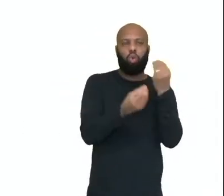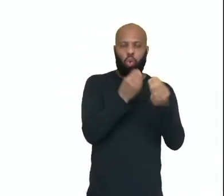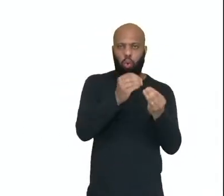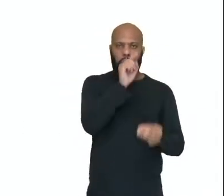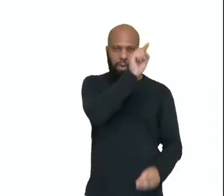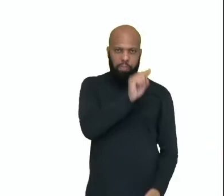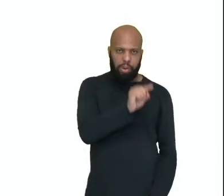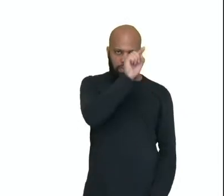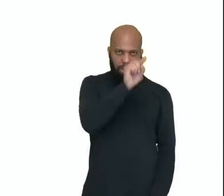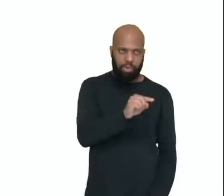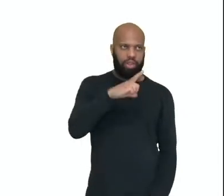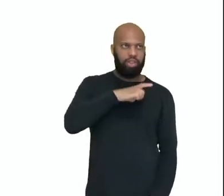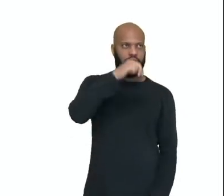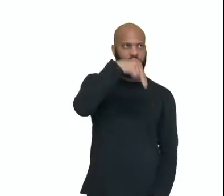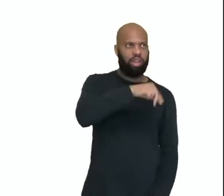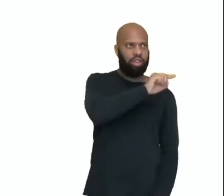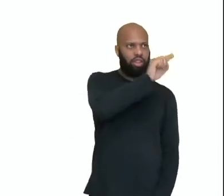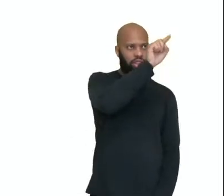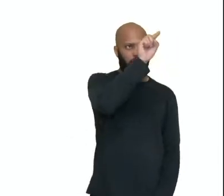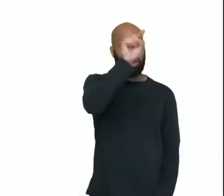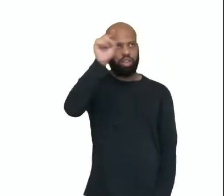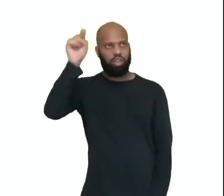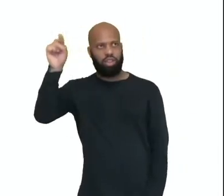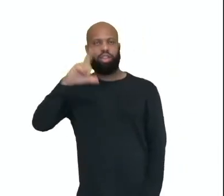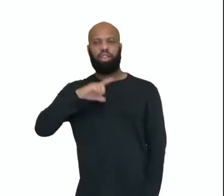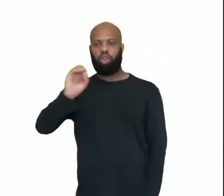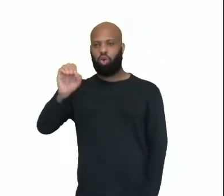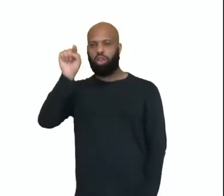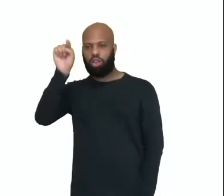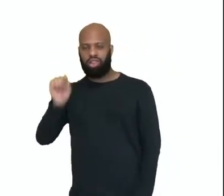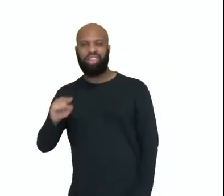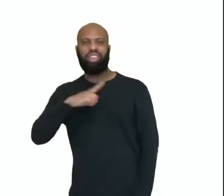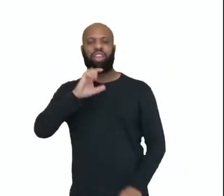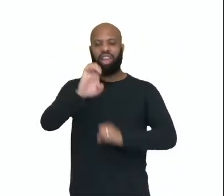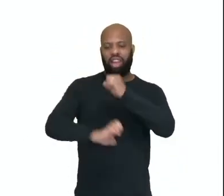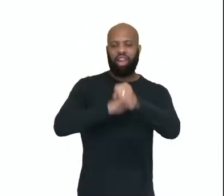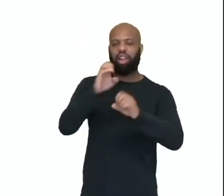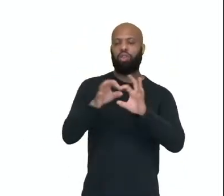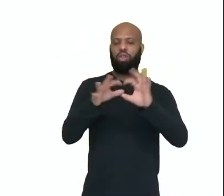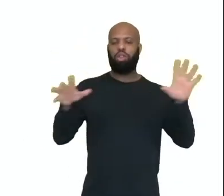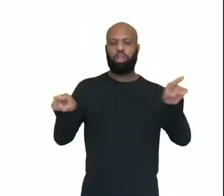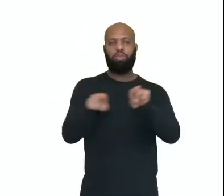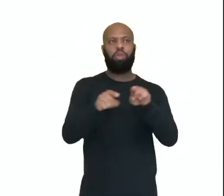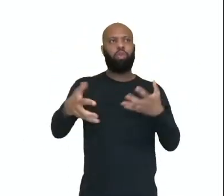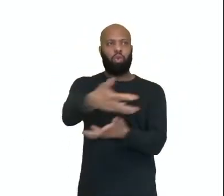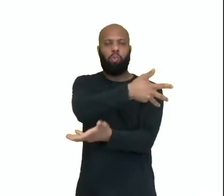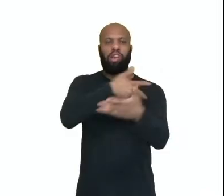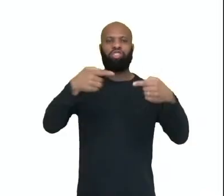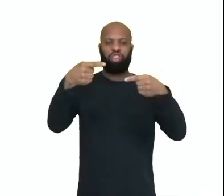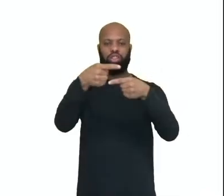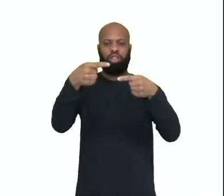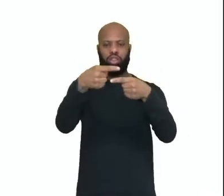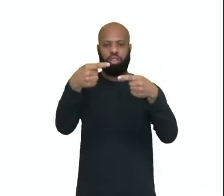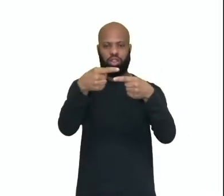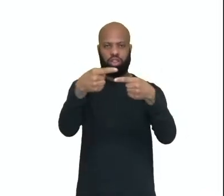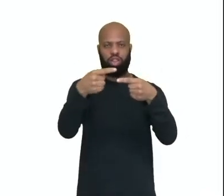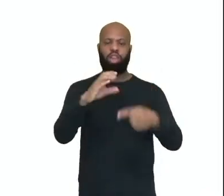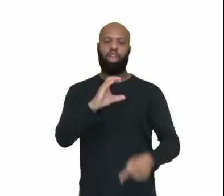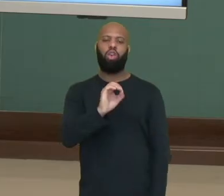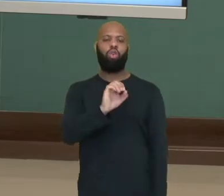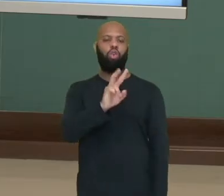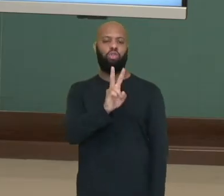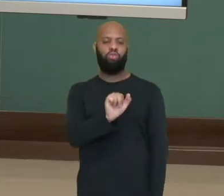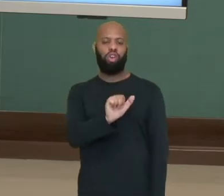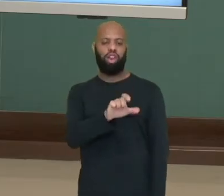está representado aqui, mostrando então os elétrons que estão livres e os que são compartilhados da ligação covalente que formam